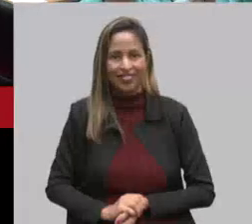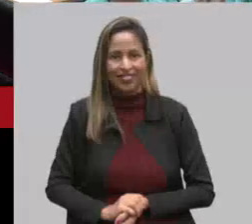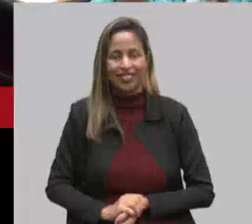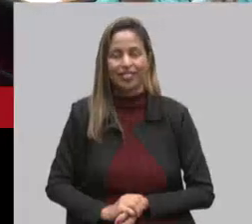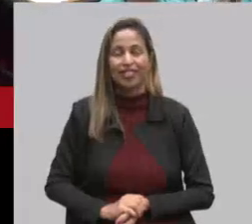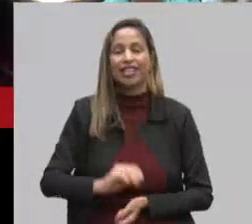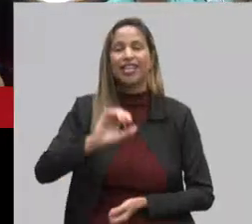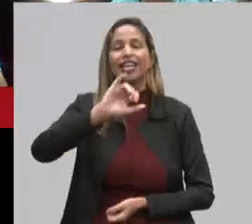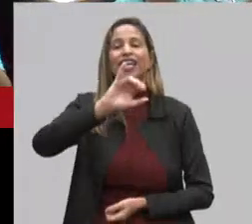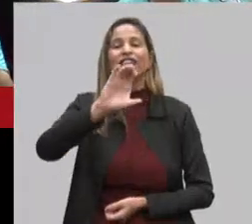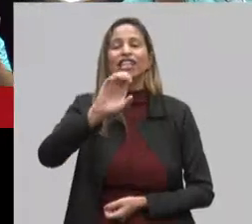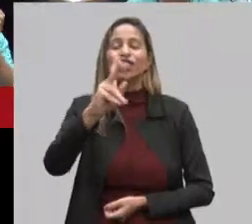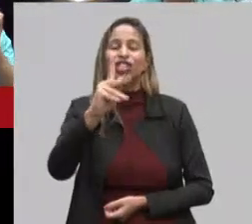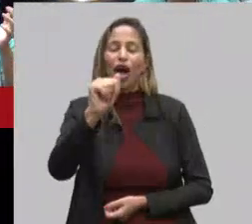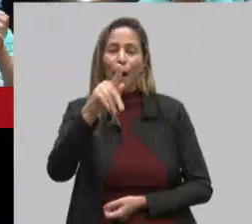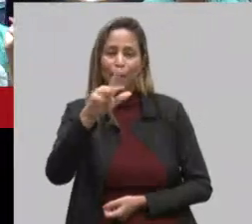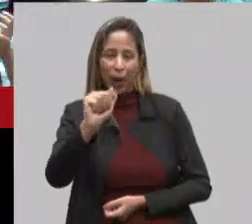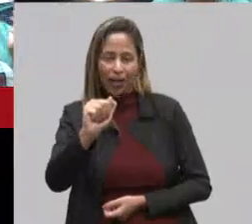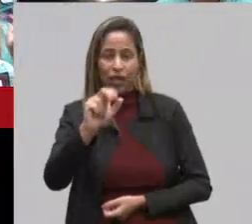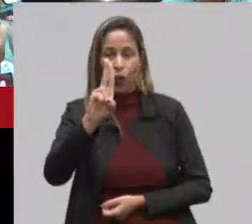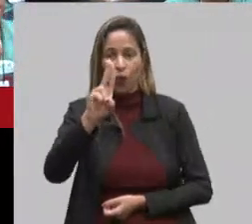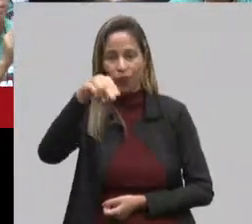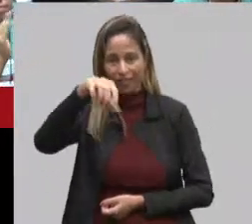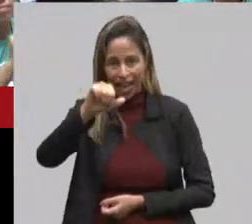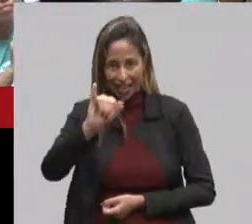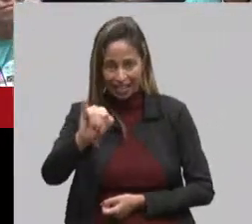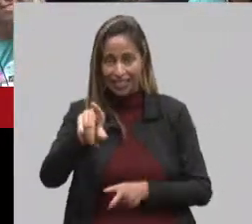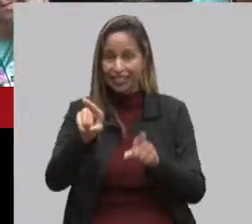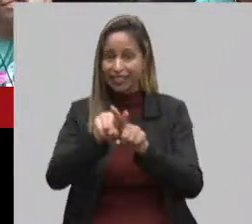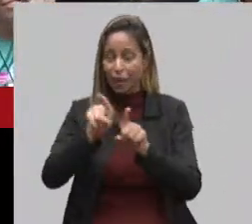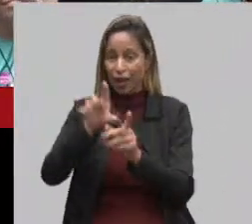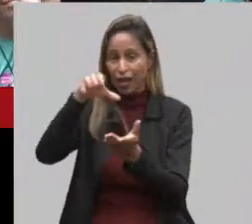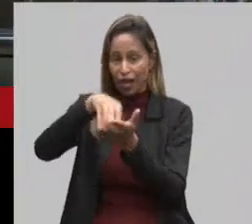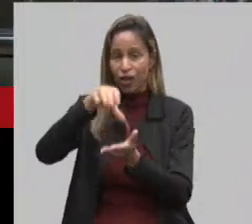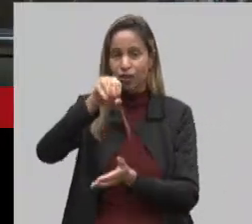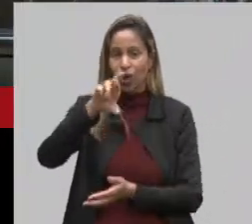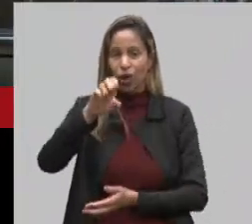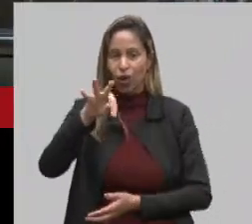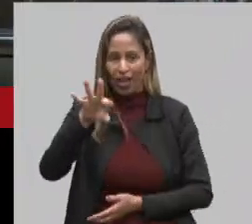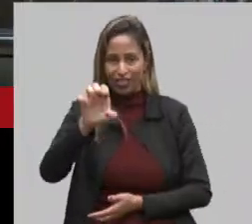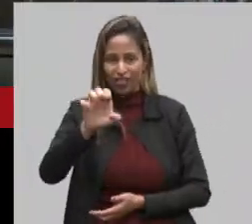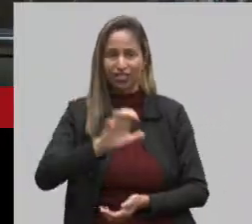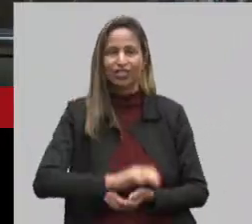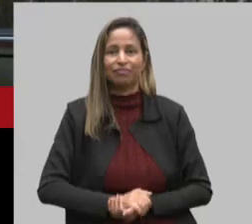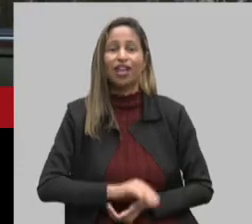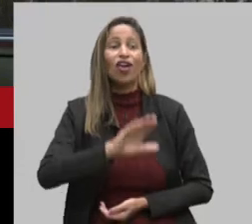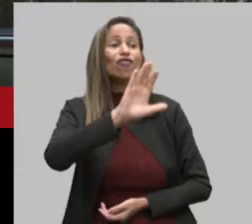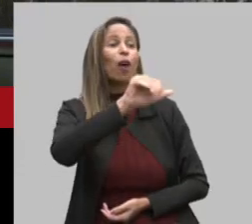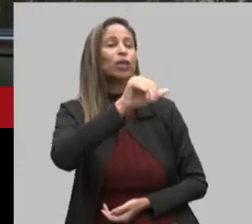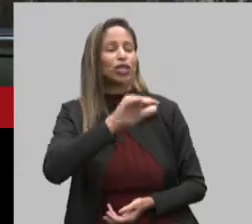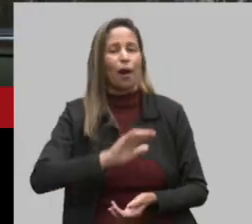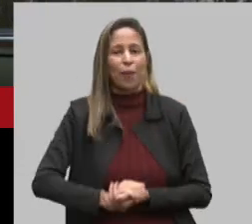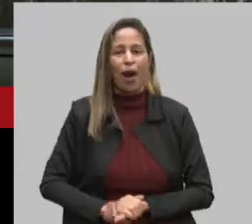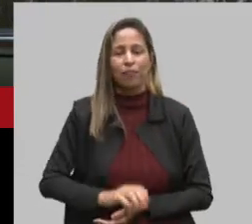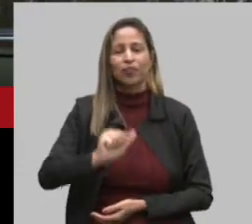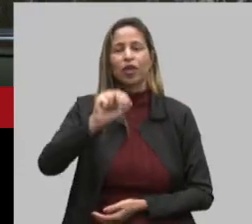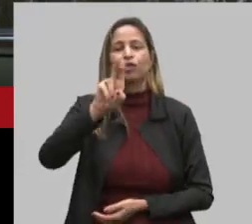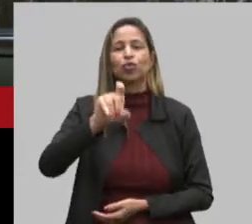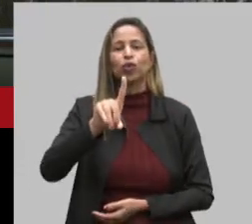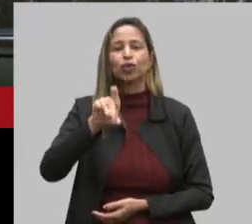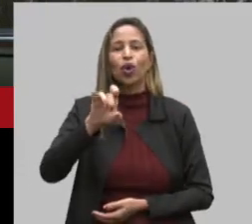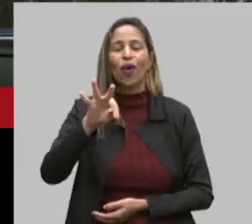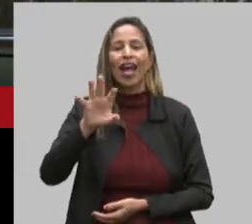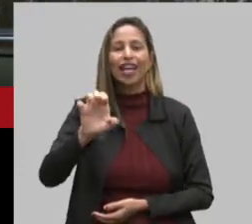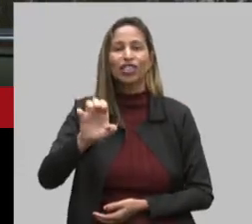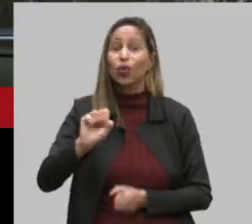Gaúcha Riachinho e uní integram também o Polo Noroeste vamos chamar o Sudoeste Câmara